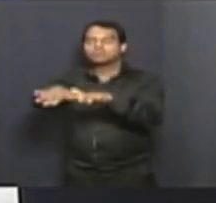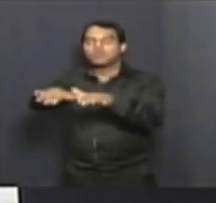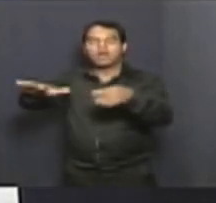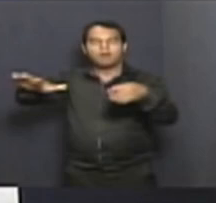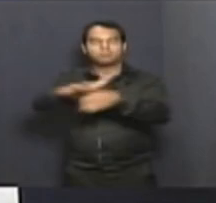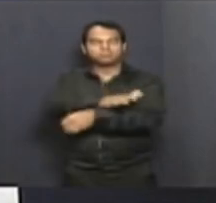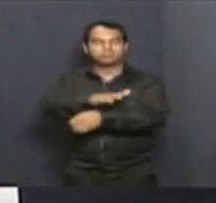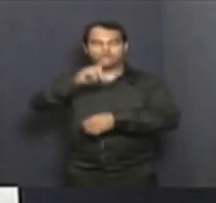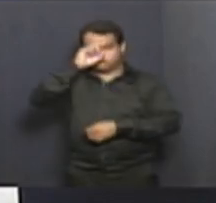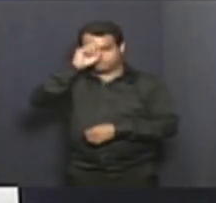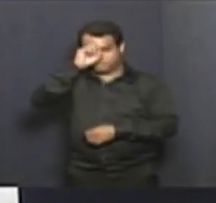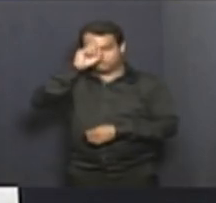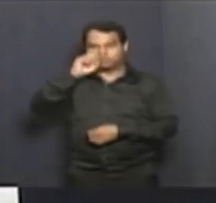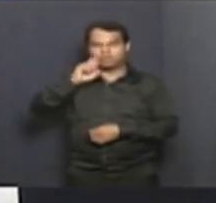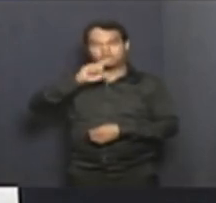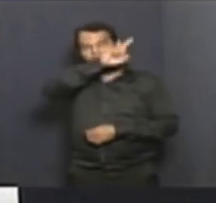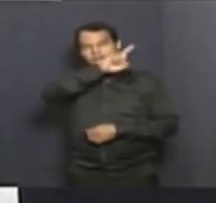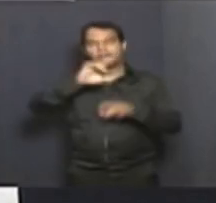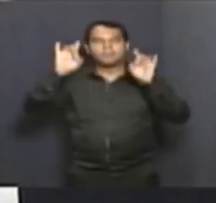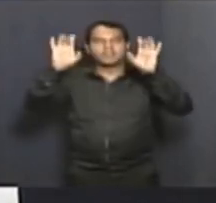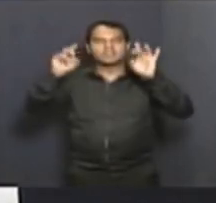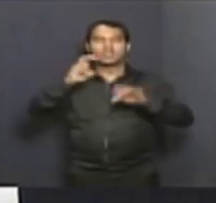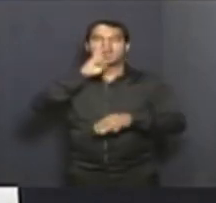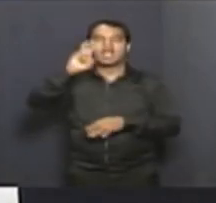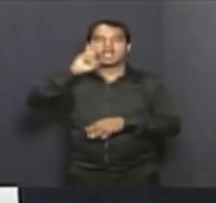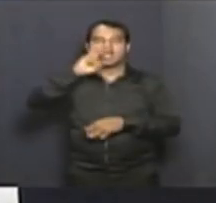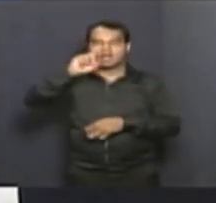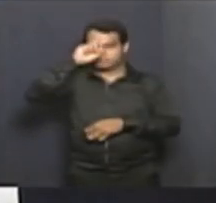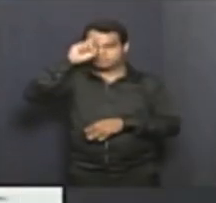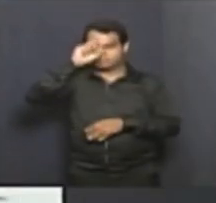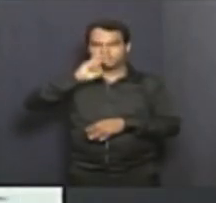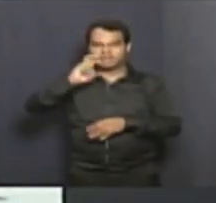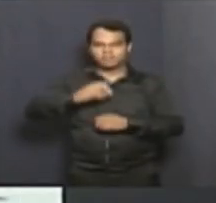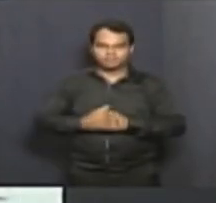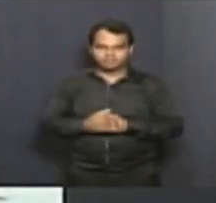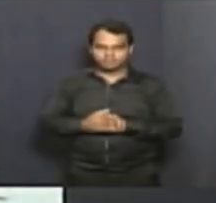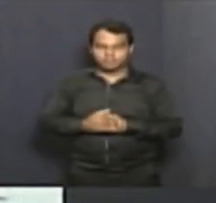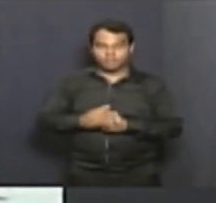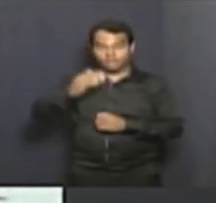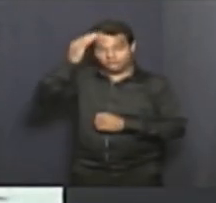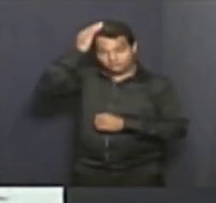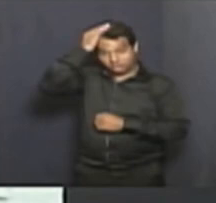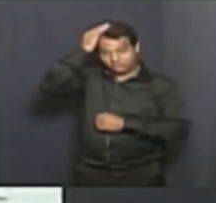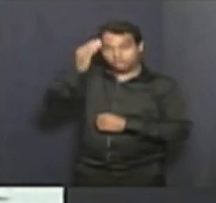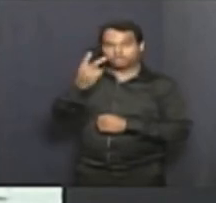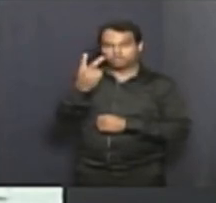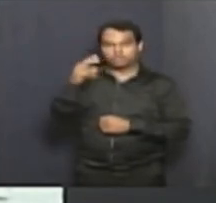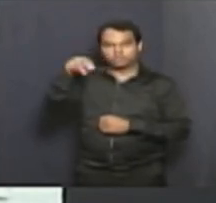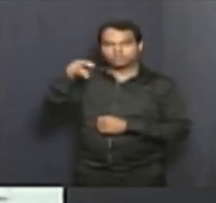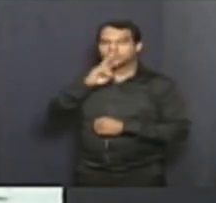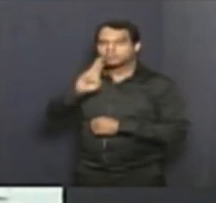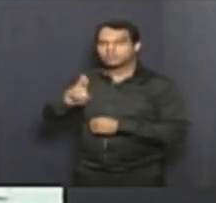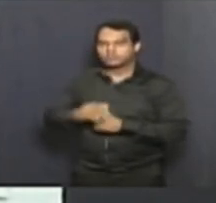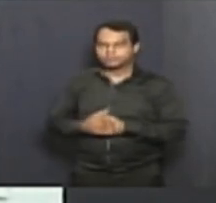grande em especial a santa casa com o entrosamento está aqui reinaldo azambuja então dois minutos